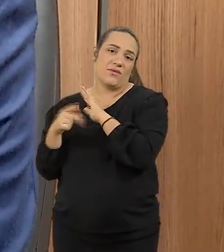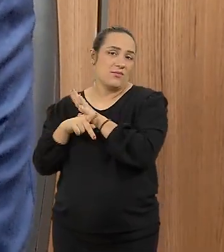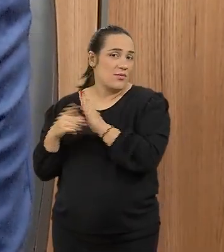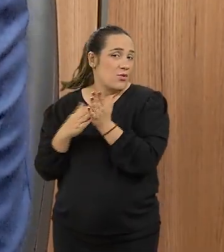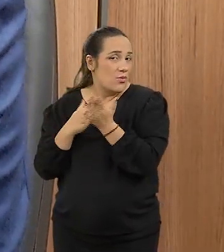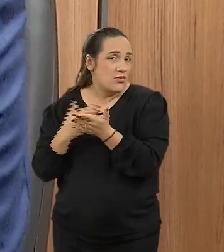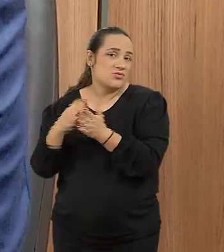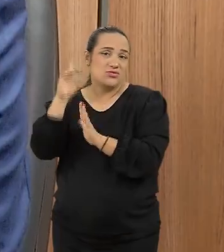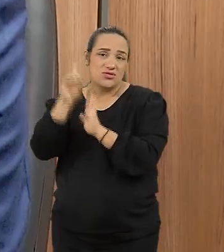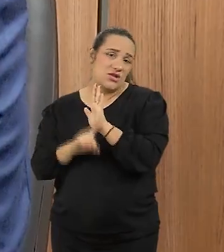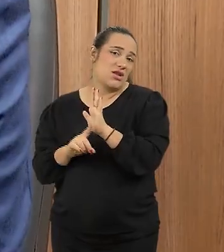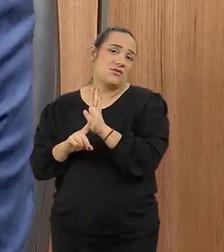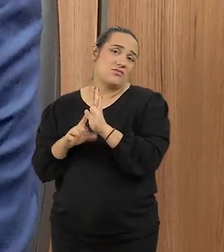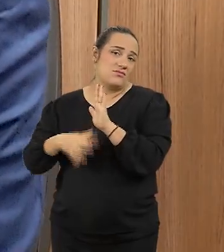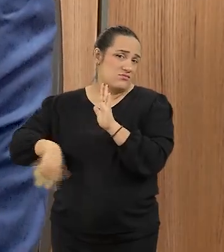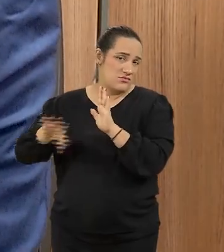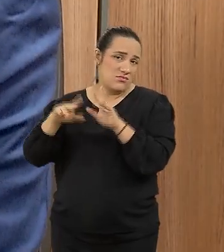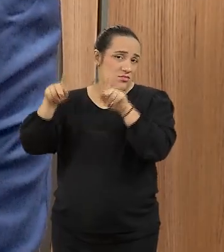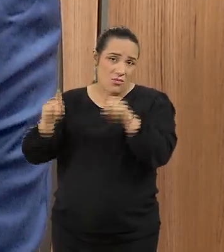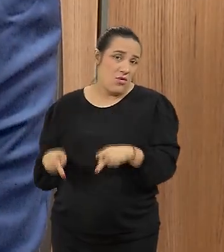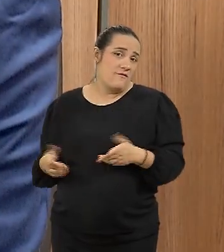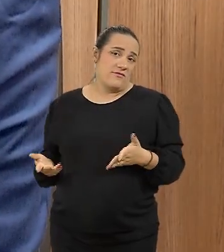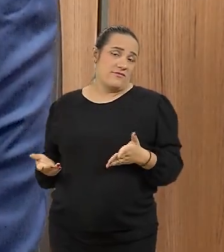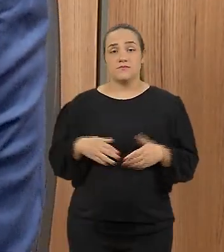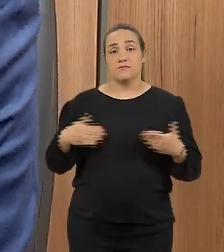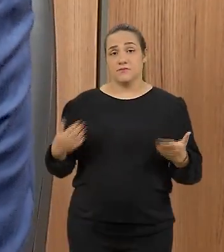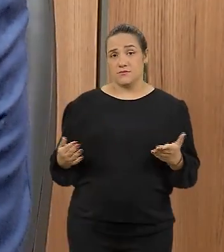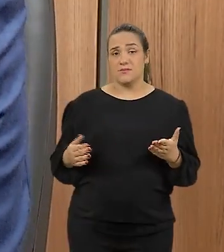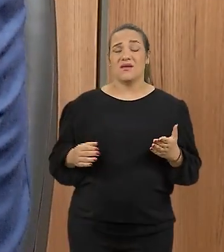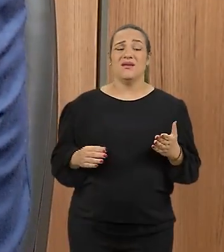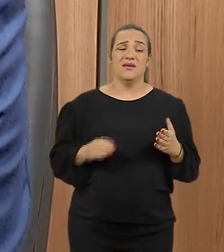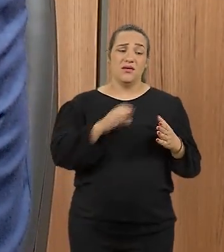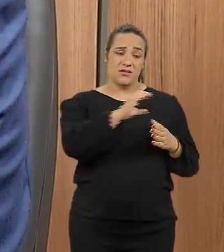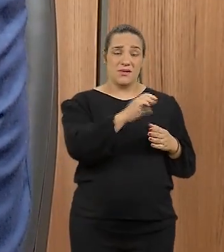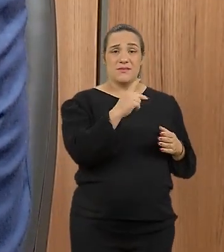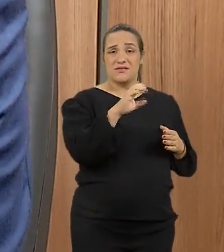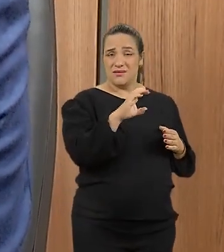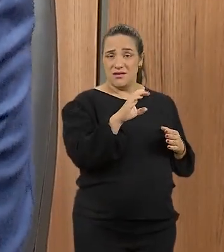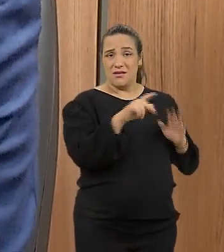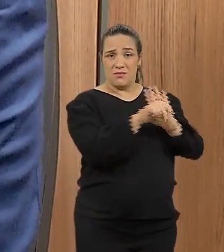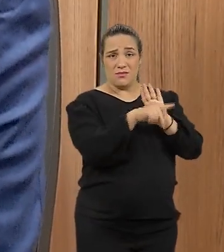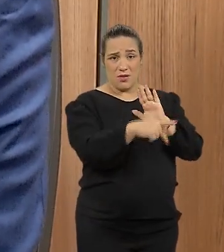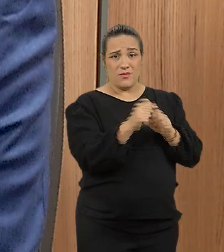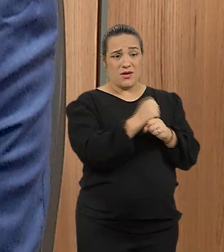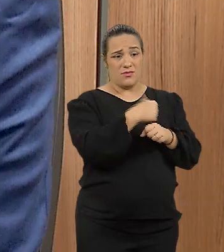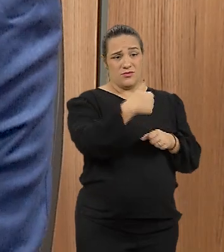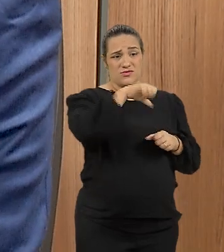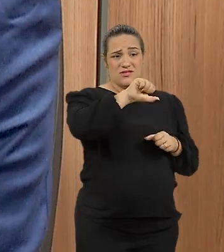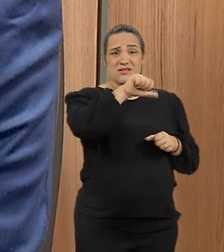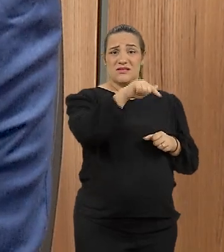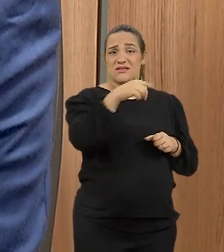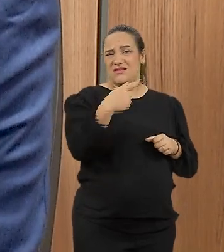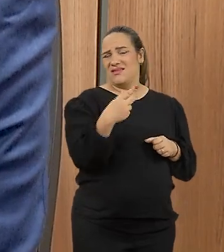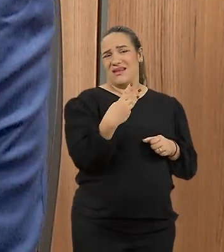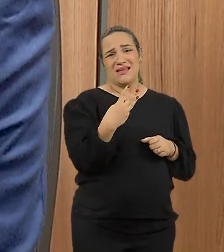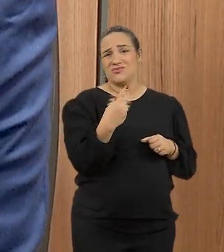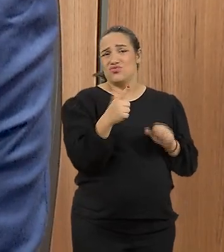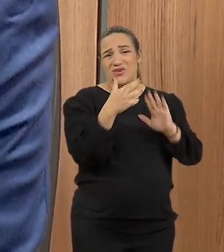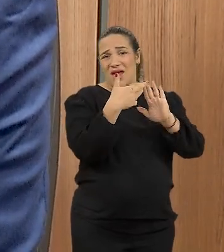que atingem a população dia a dia, e o nosso Código de 73 ele não era aparelhado